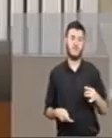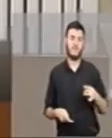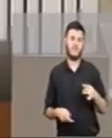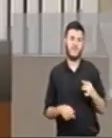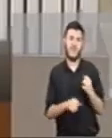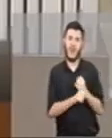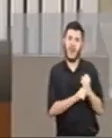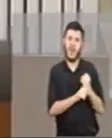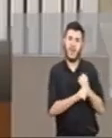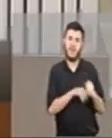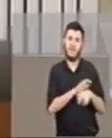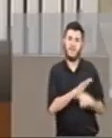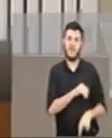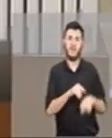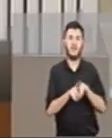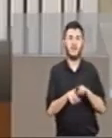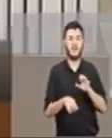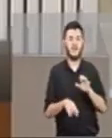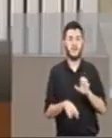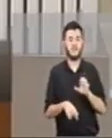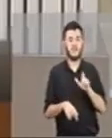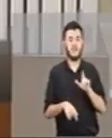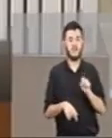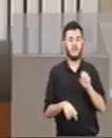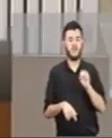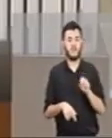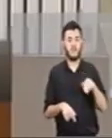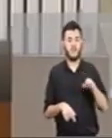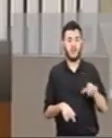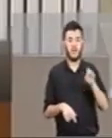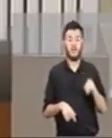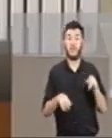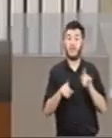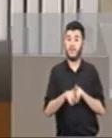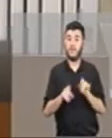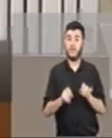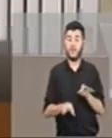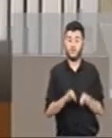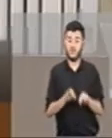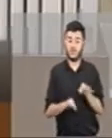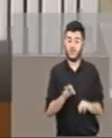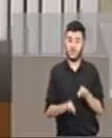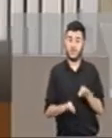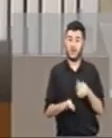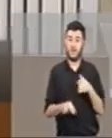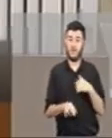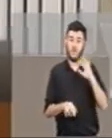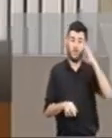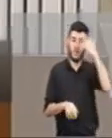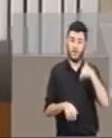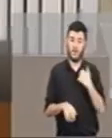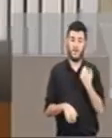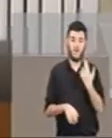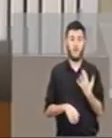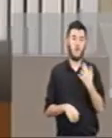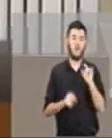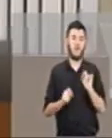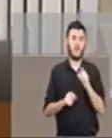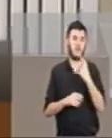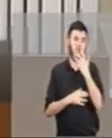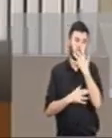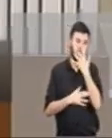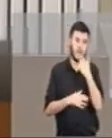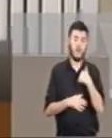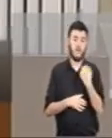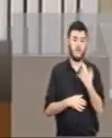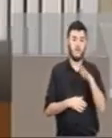da eficiência e da celeridade da prestação jurisdicional, eu supero essa questão e acompanho o ministro Alexandre de Moraes, tanto